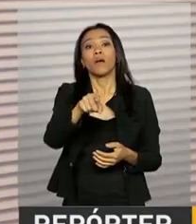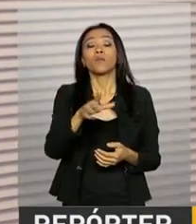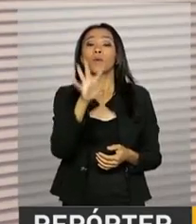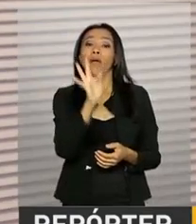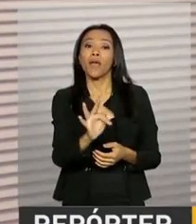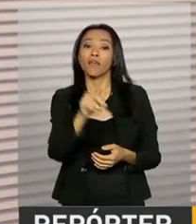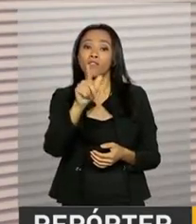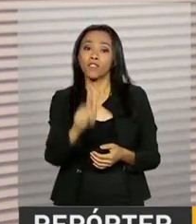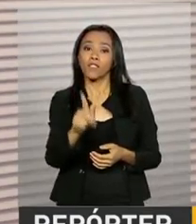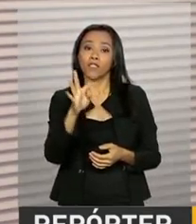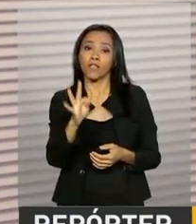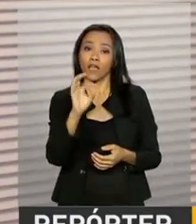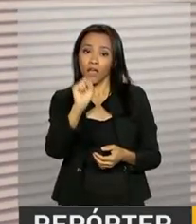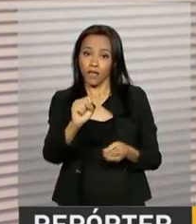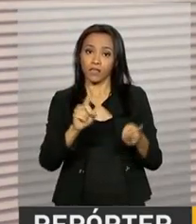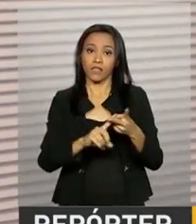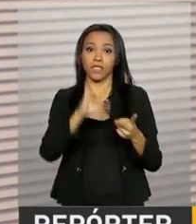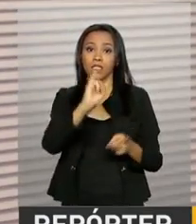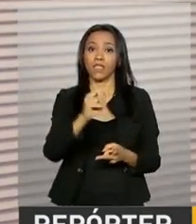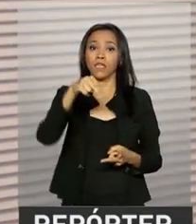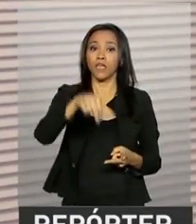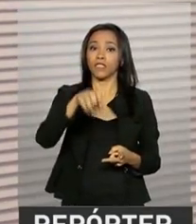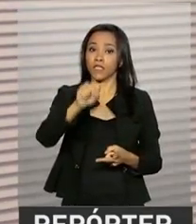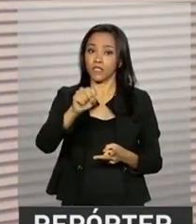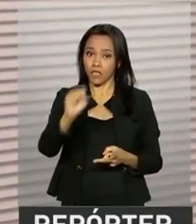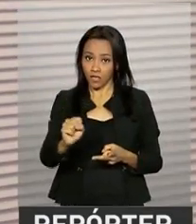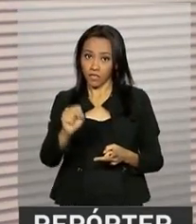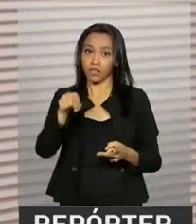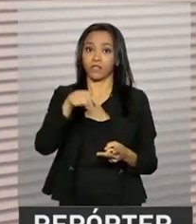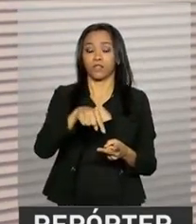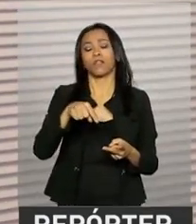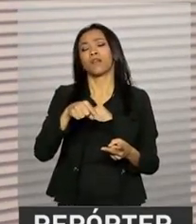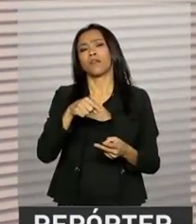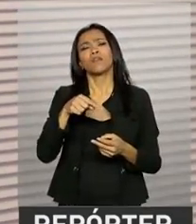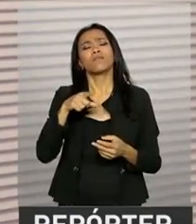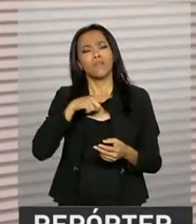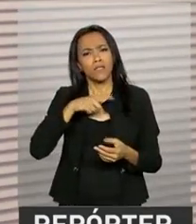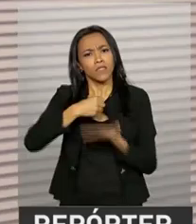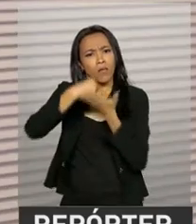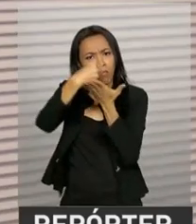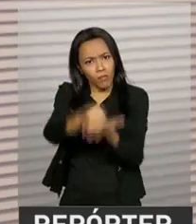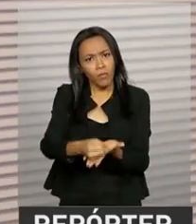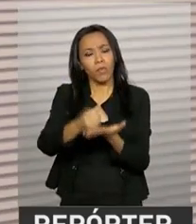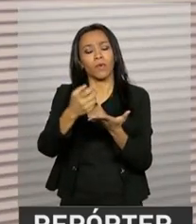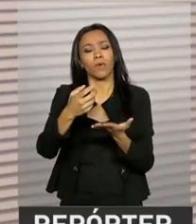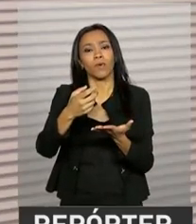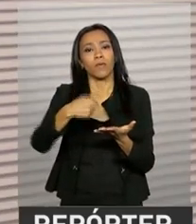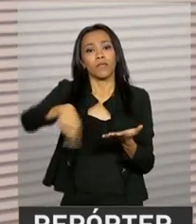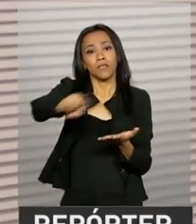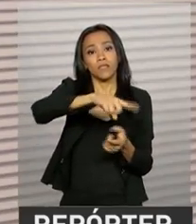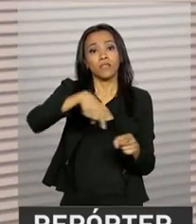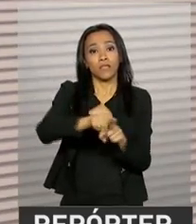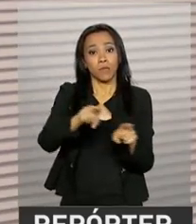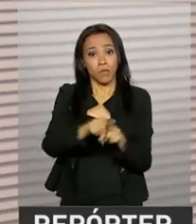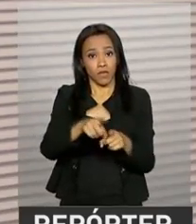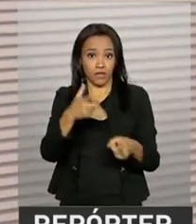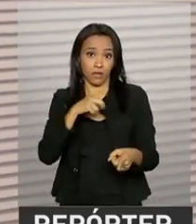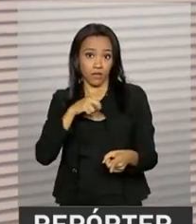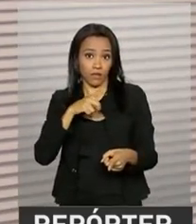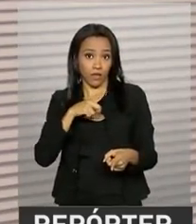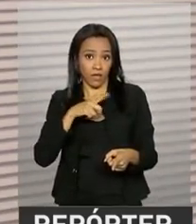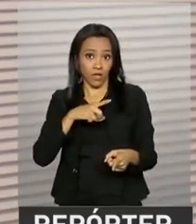de ms inss em relação aos custos com alimentação além disso as empresas que optam pela tributação do lucro